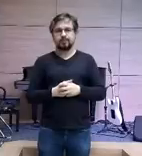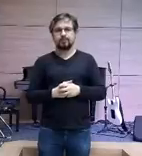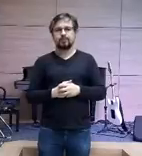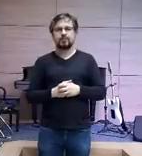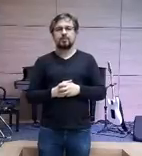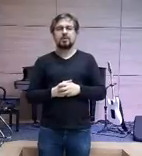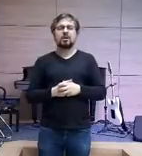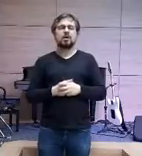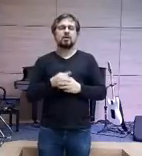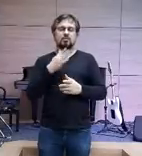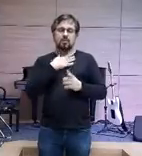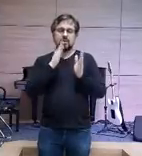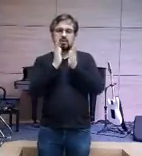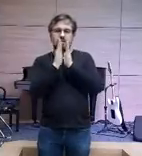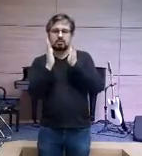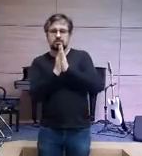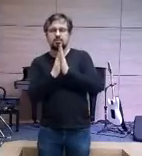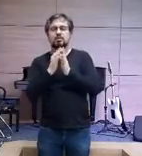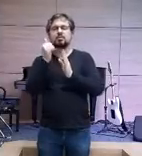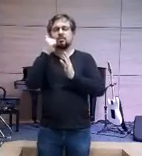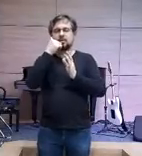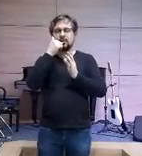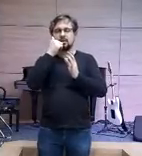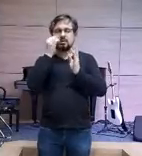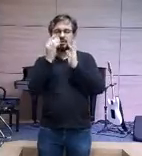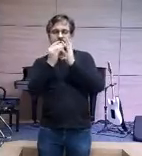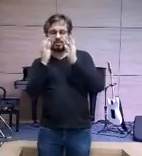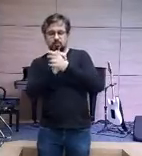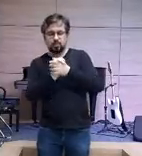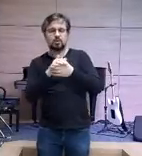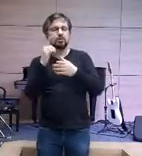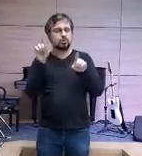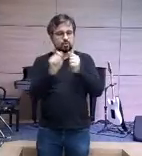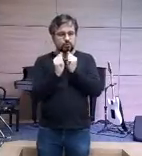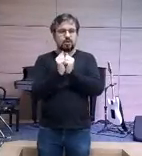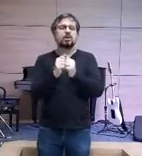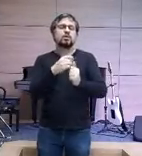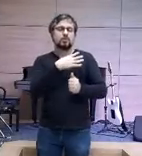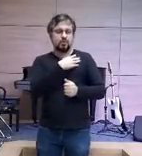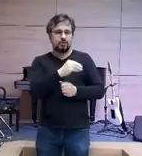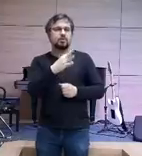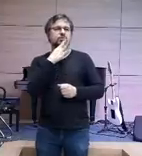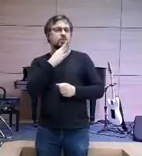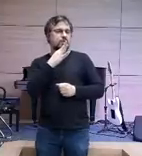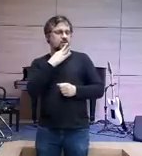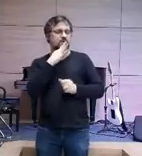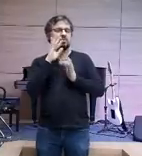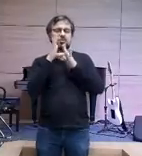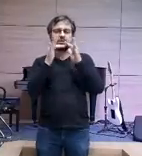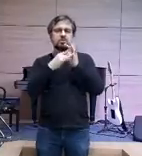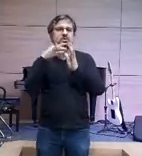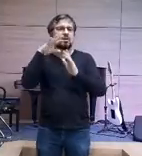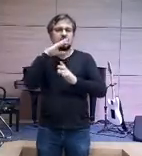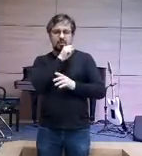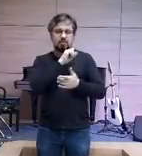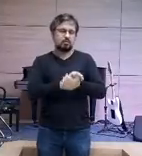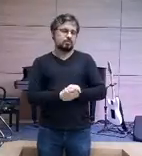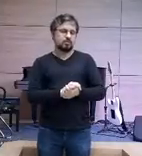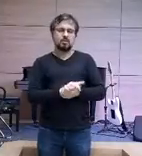e o Benjamin e a nossa oração sempre quando estamos juntos é porque eles conheço verdadeiramente Jesus logo